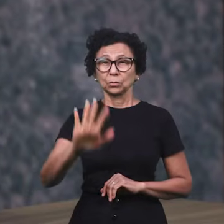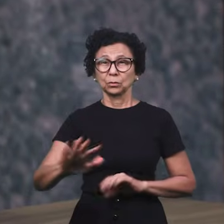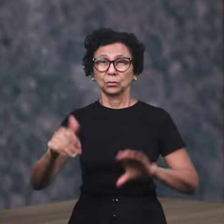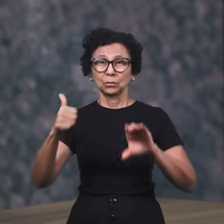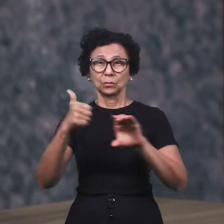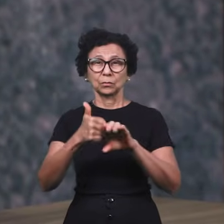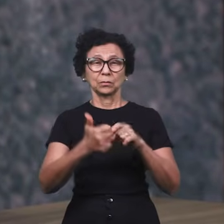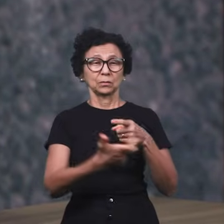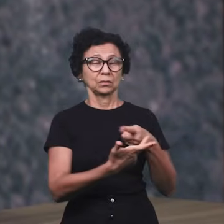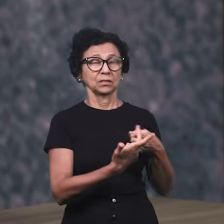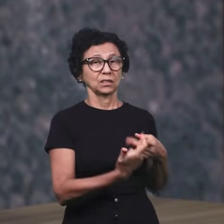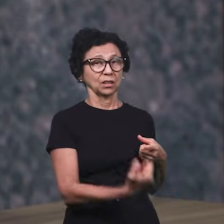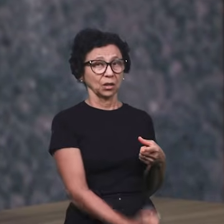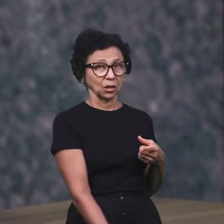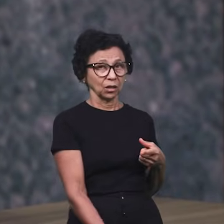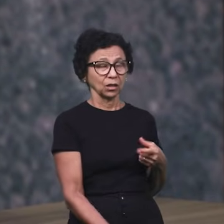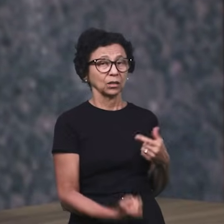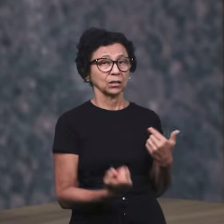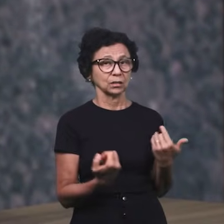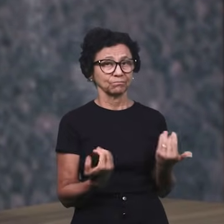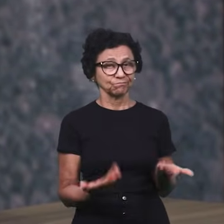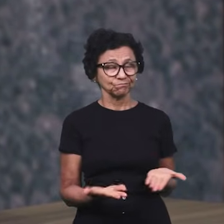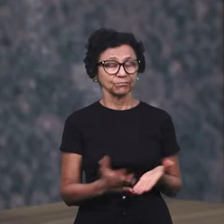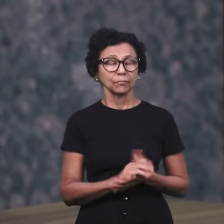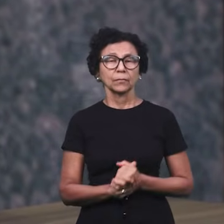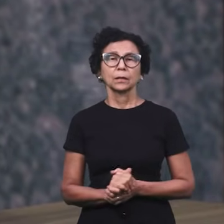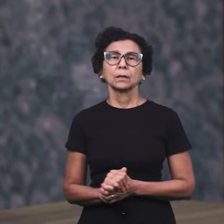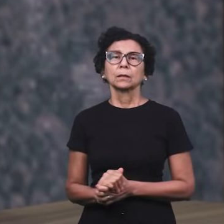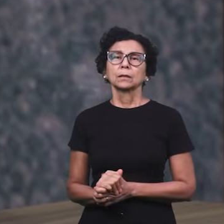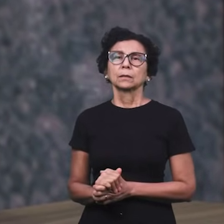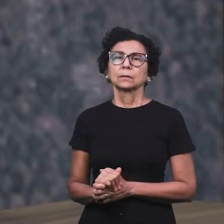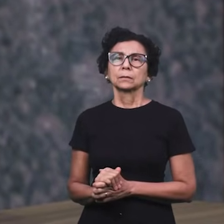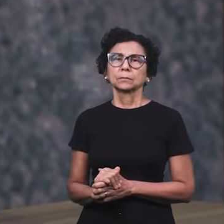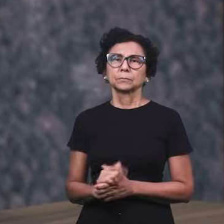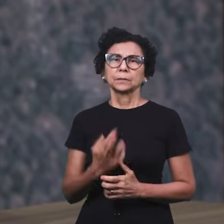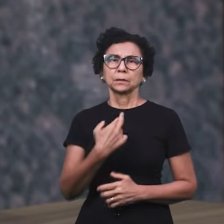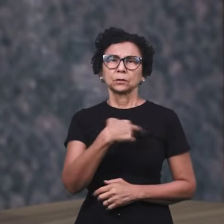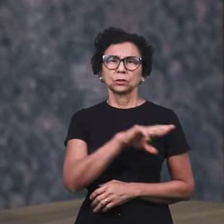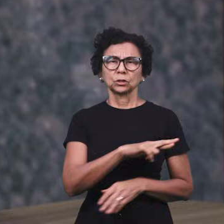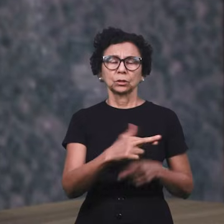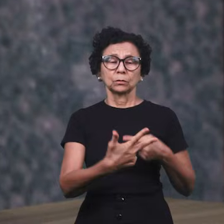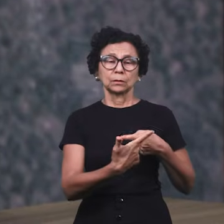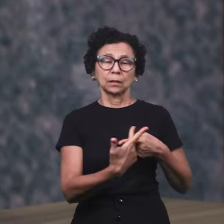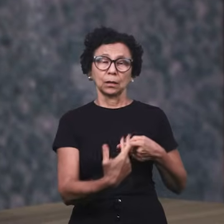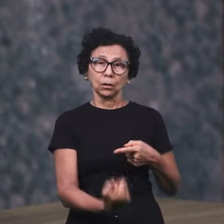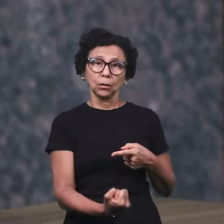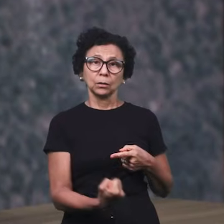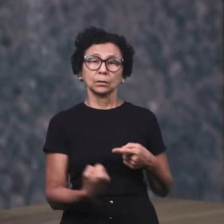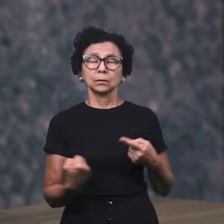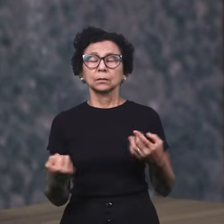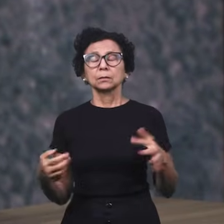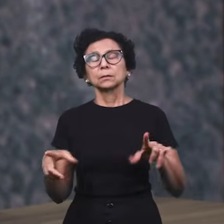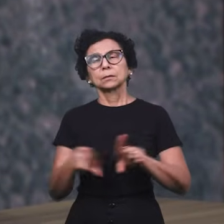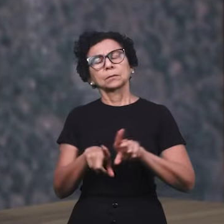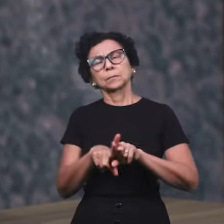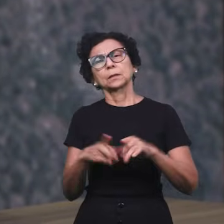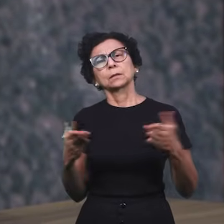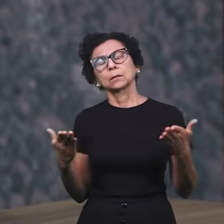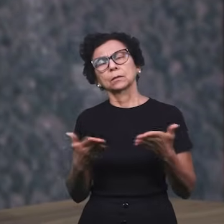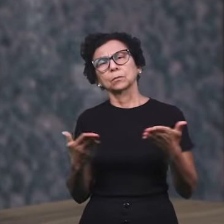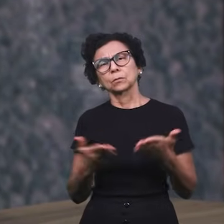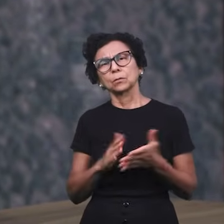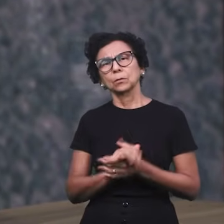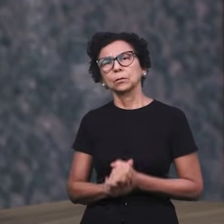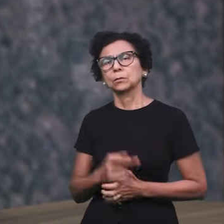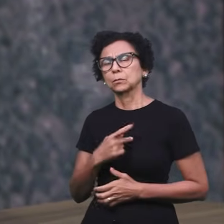da obstrução das rotas comerciais pelo mar Mediterrâneo. Naquela época, os europeus eles consumiam muito as chamadas especiarias. Pastor,